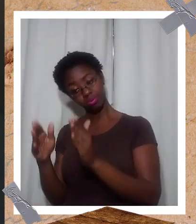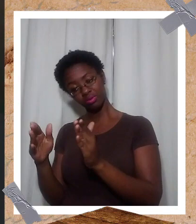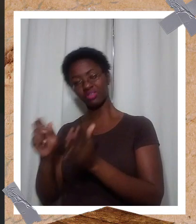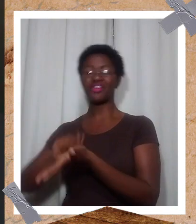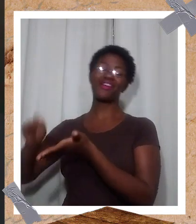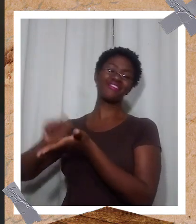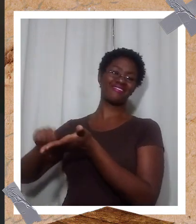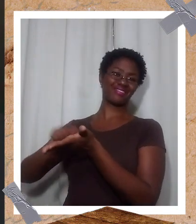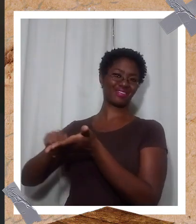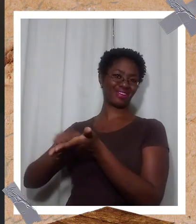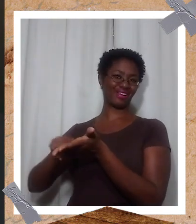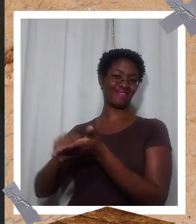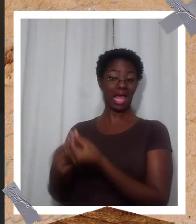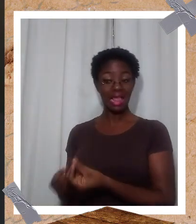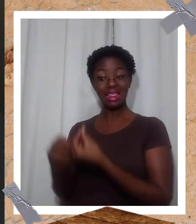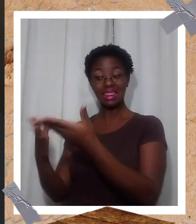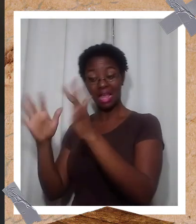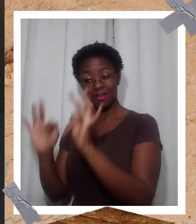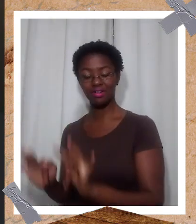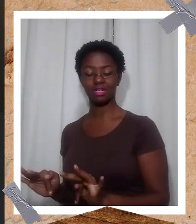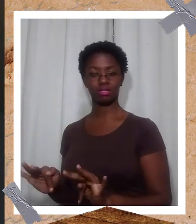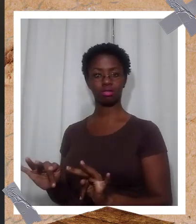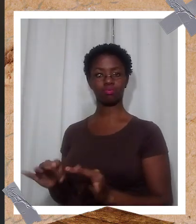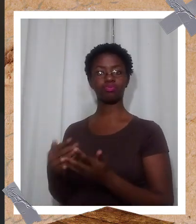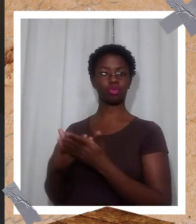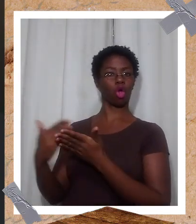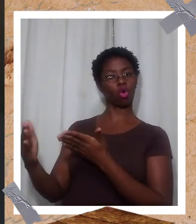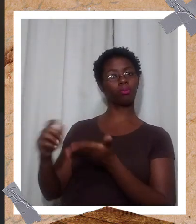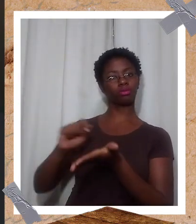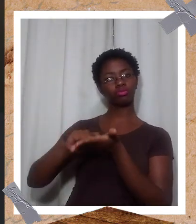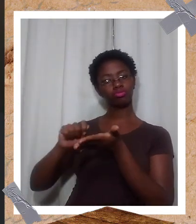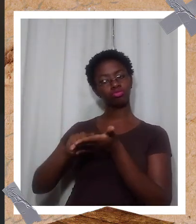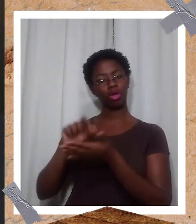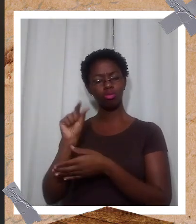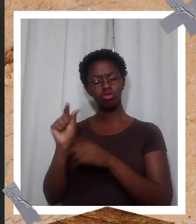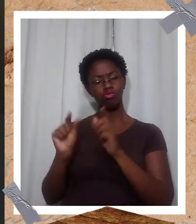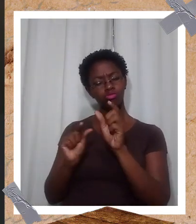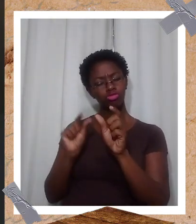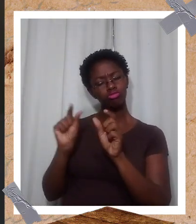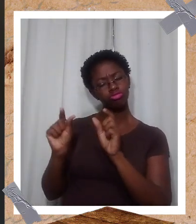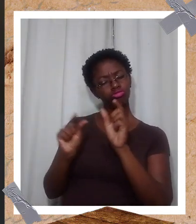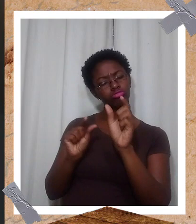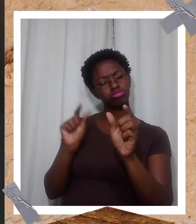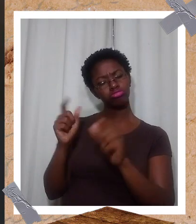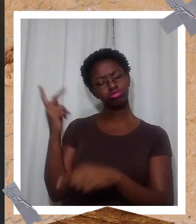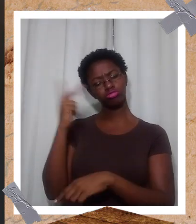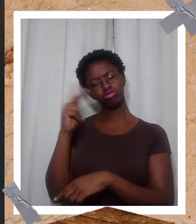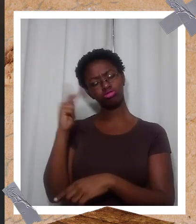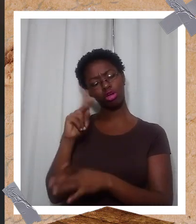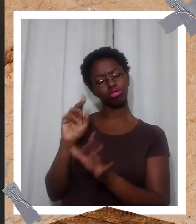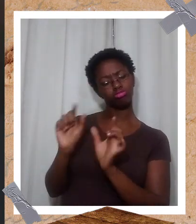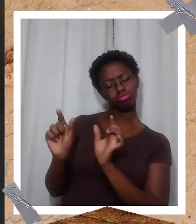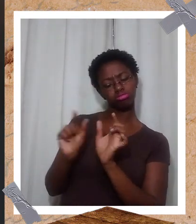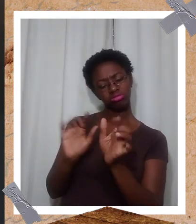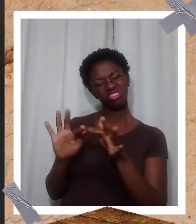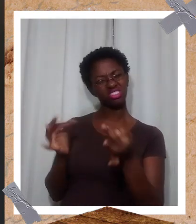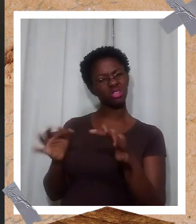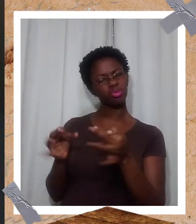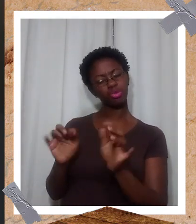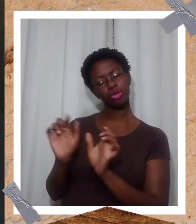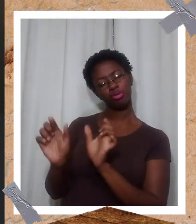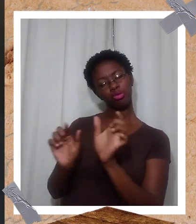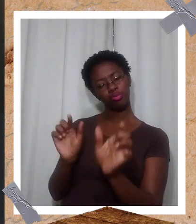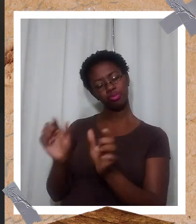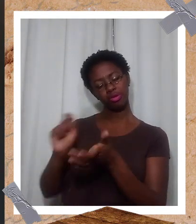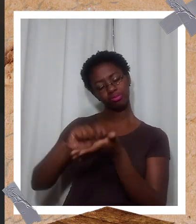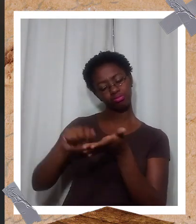né? Eu comecei rascunhando pequenas histórias, pequenos contos, e